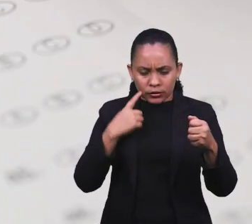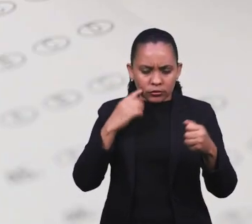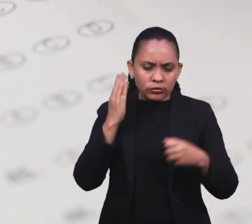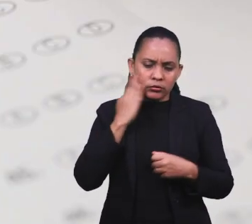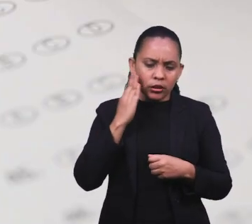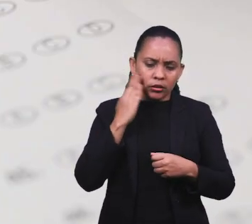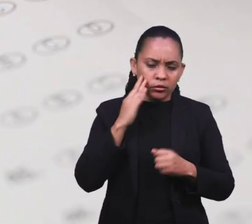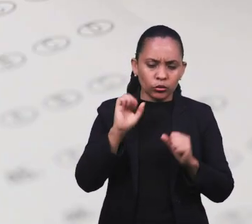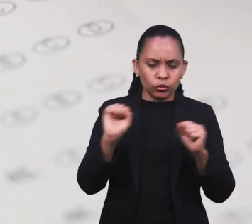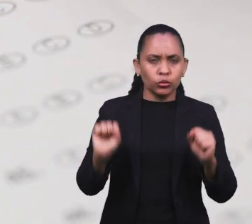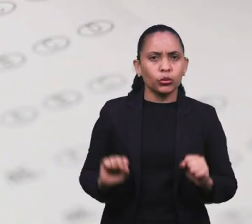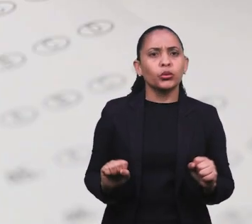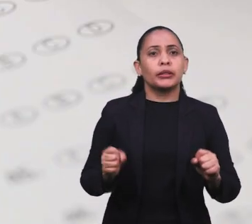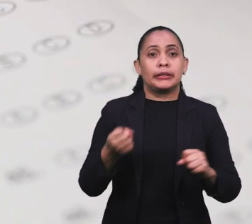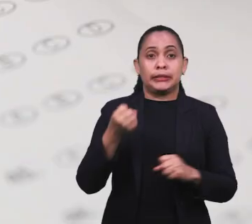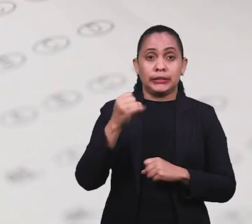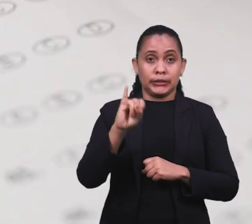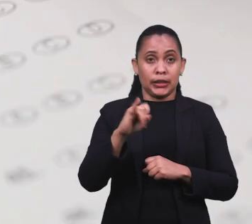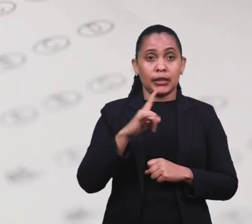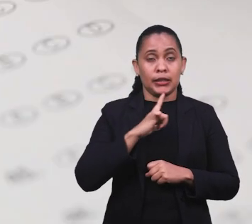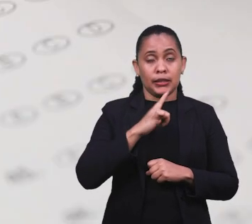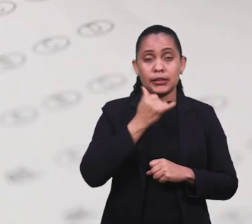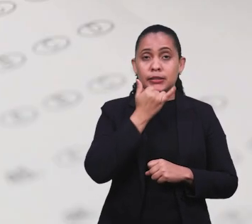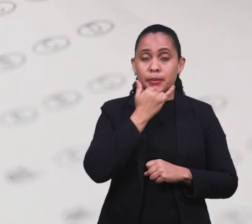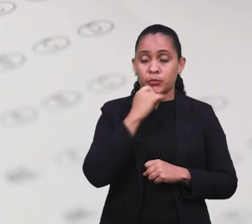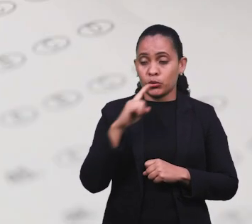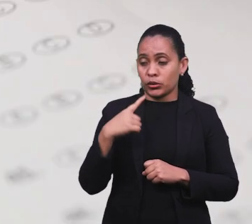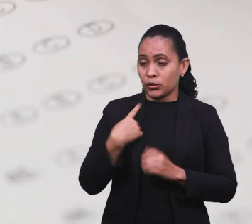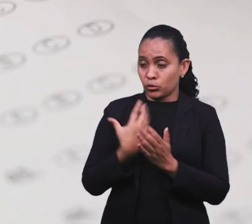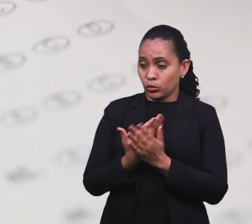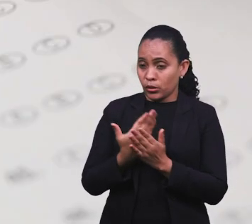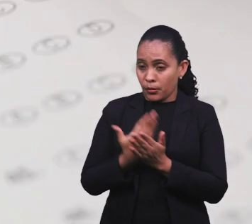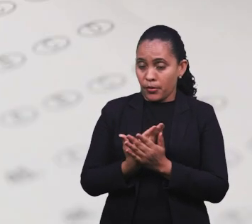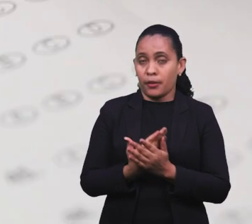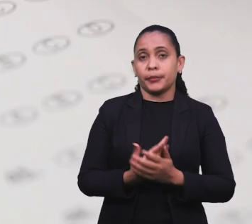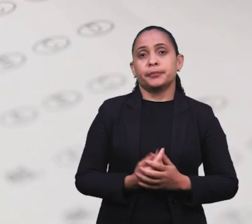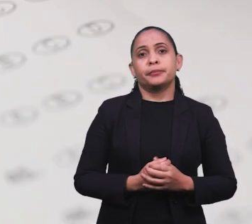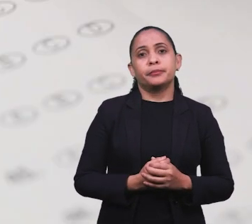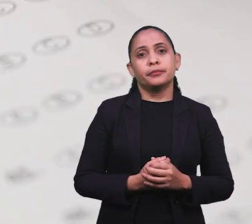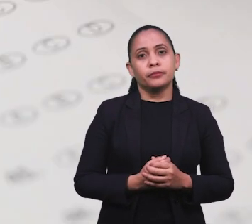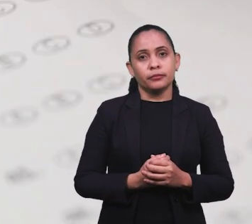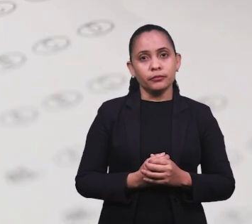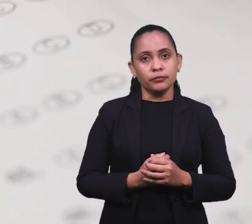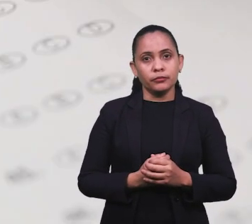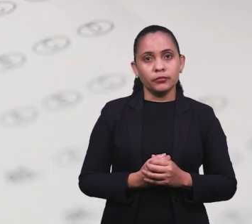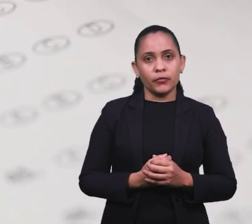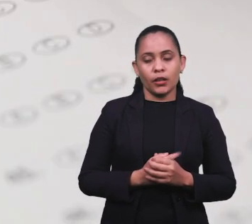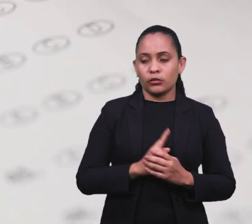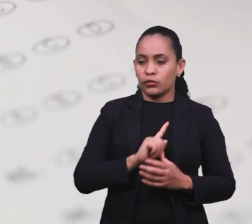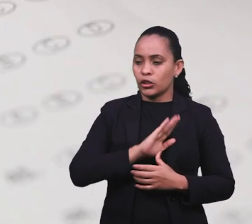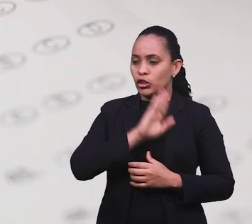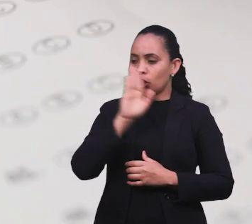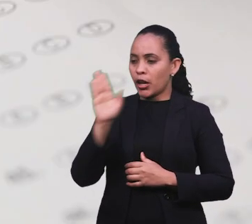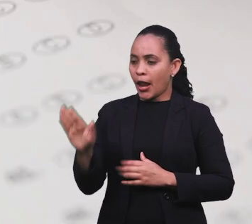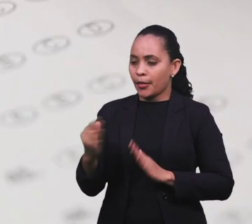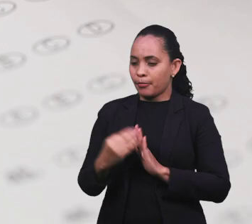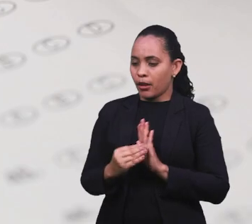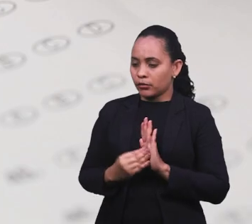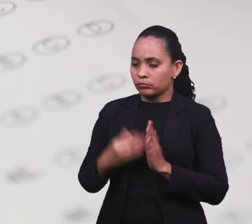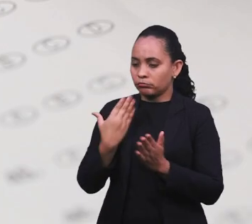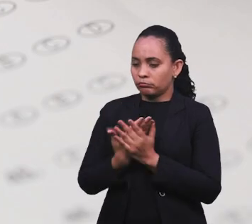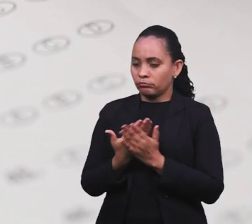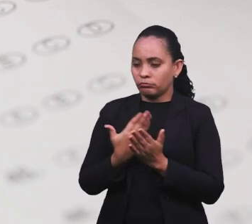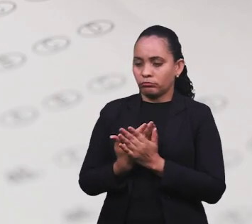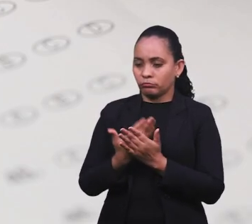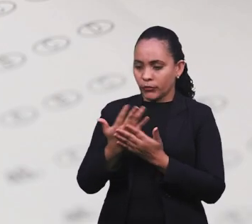entender a estrutura. Por incrível que pareça, às vezes a gente quer estudar uma aula e a gente vai direto para o conteúdo e